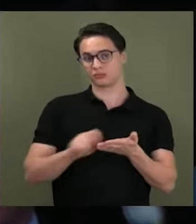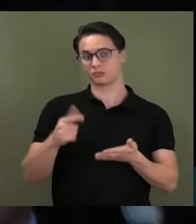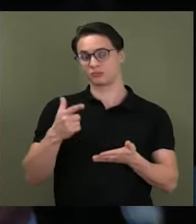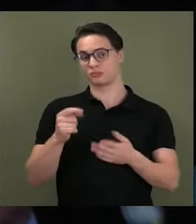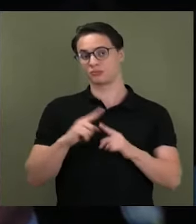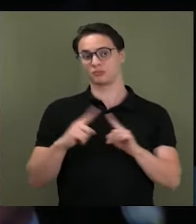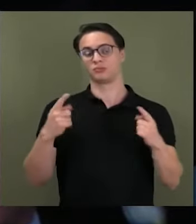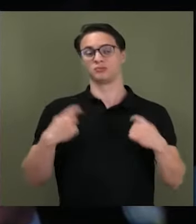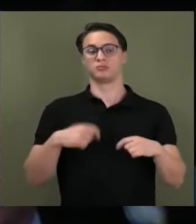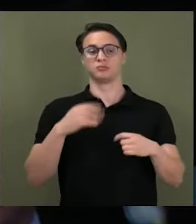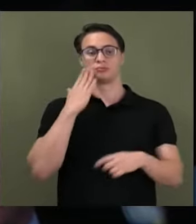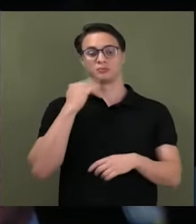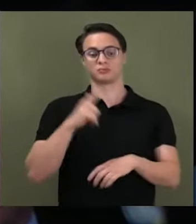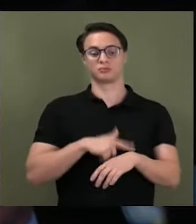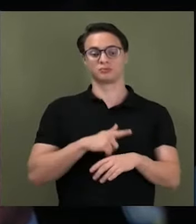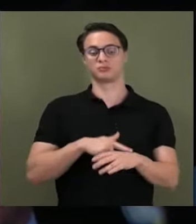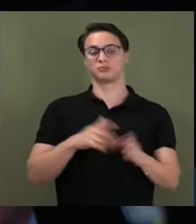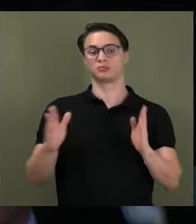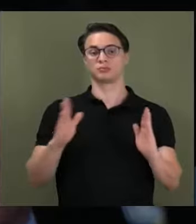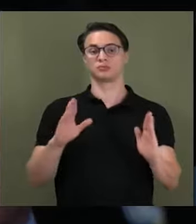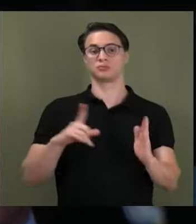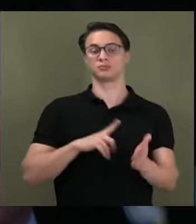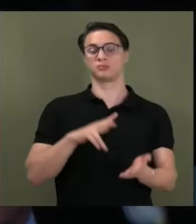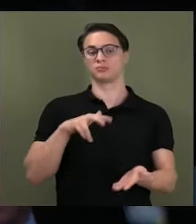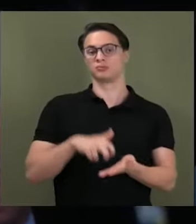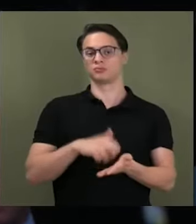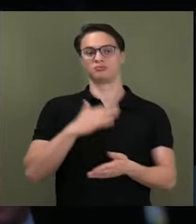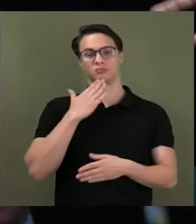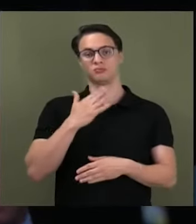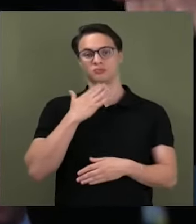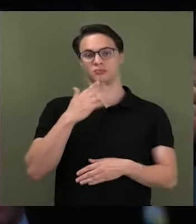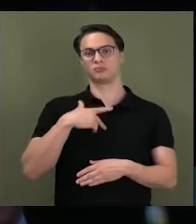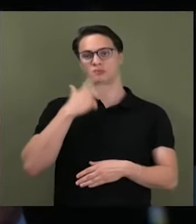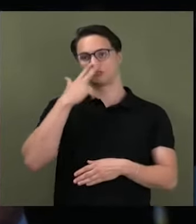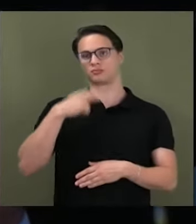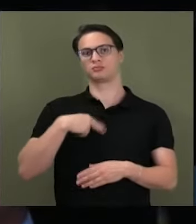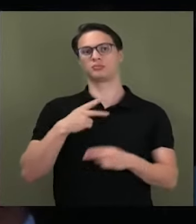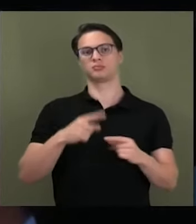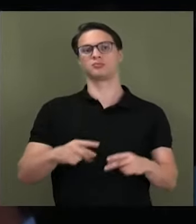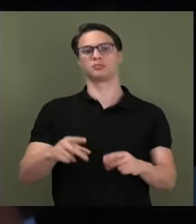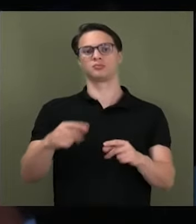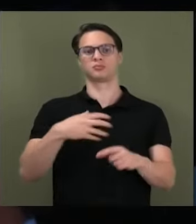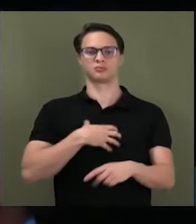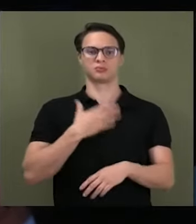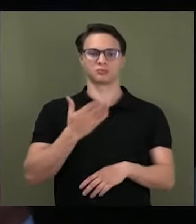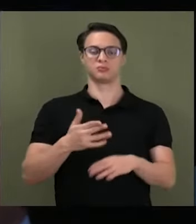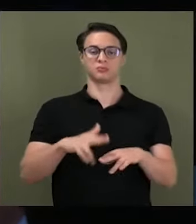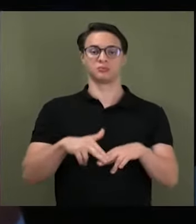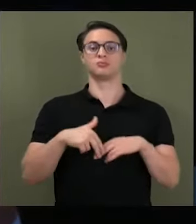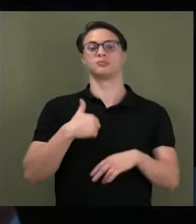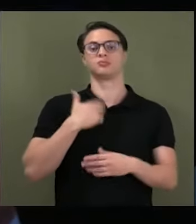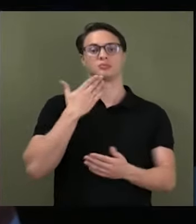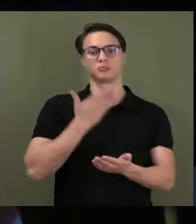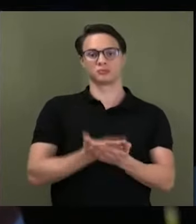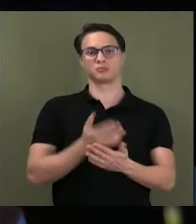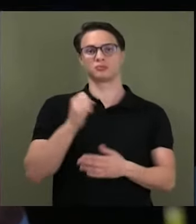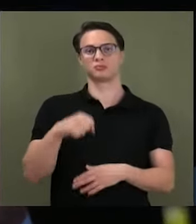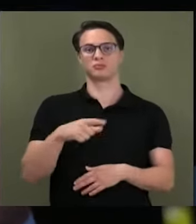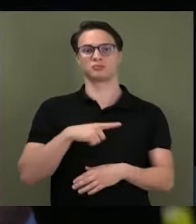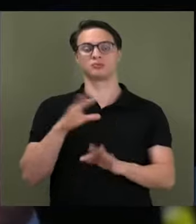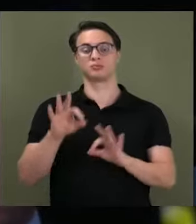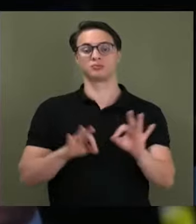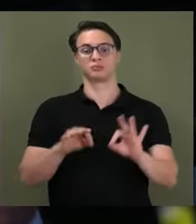saber quanto tempo é essa pena. Não dá para ficar ad eterno do jeito que está. Por isso, eu acredito sim na construção